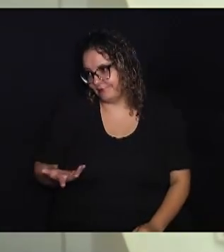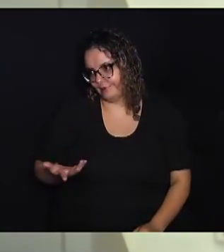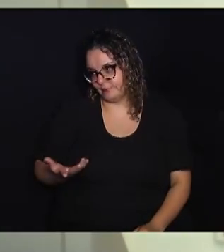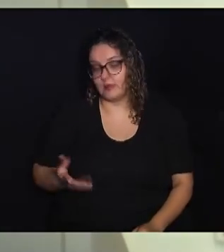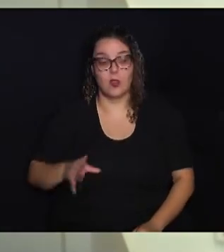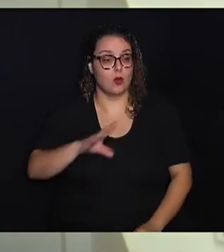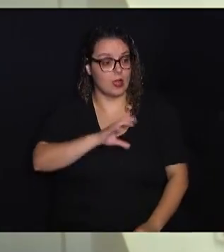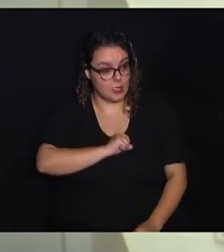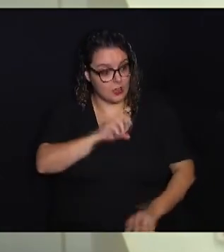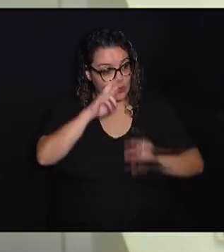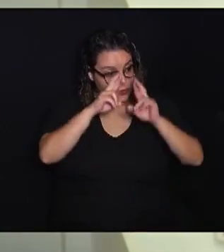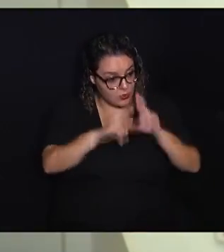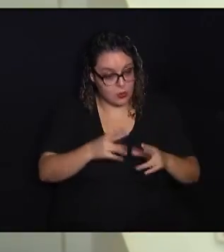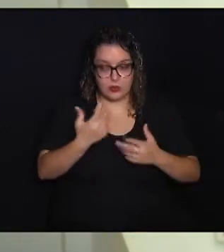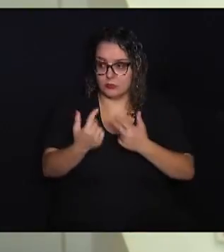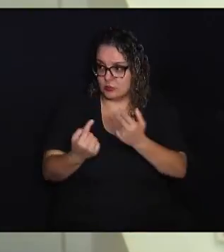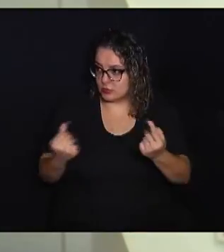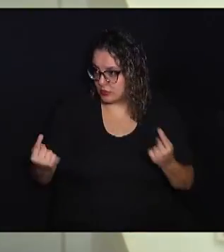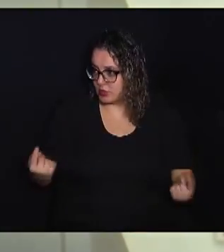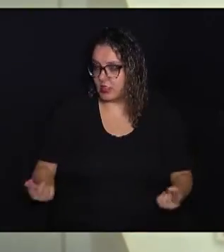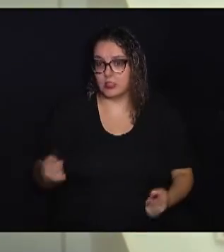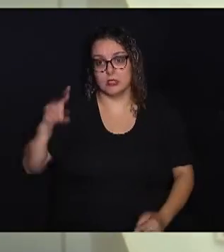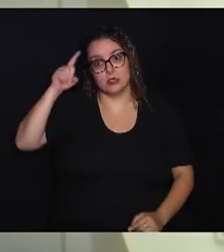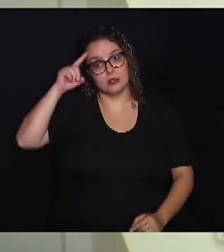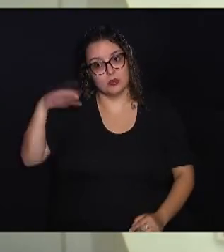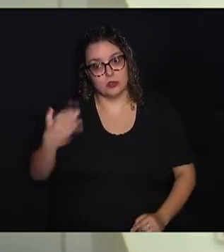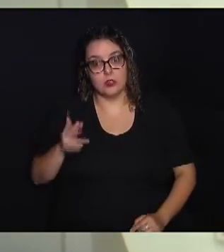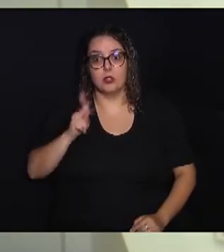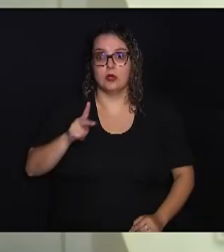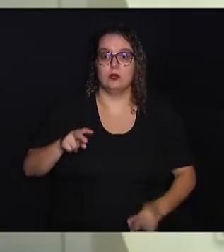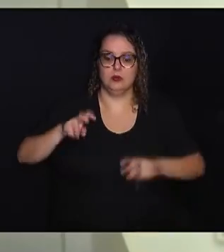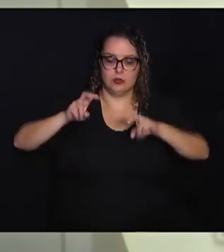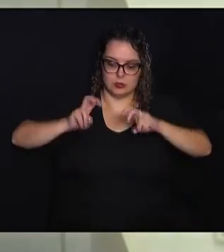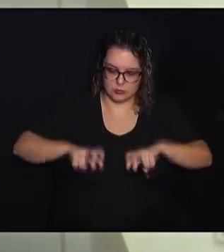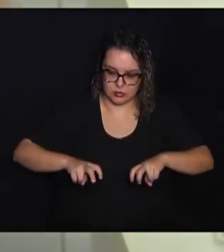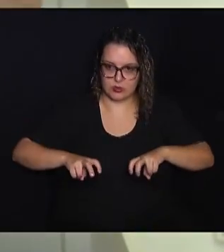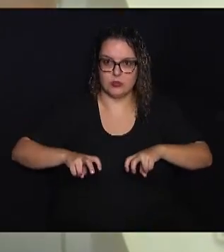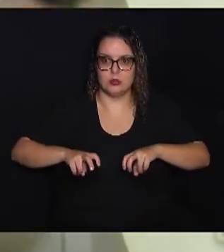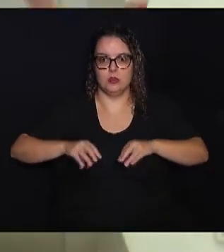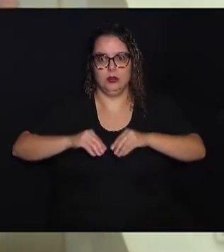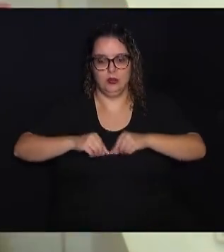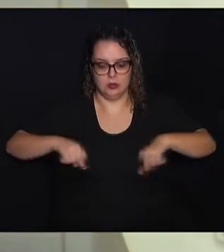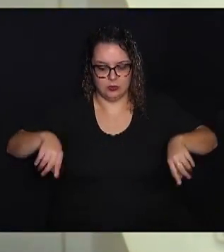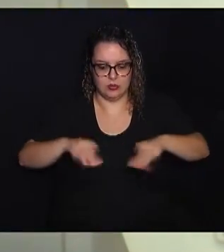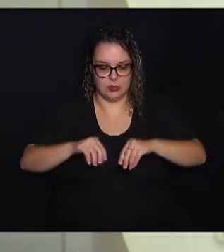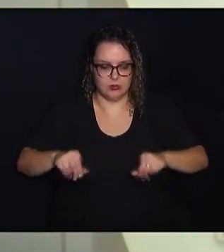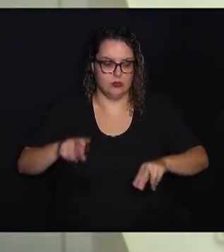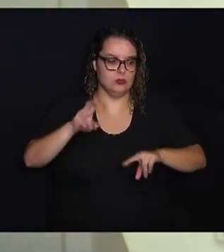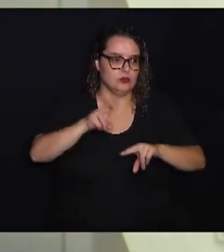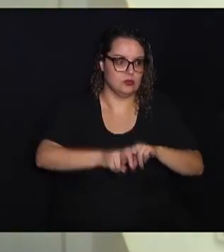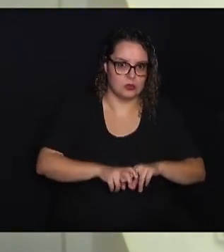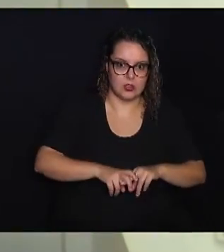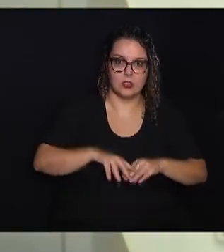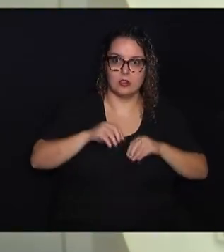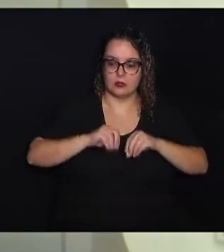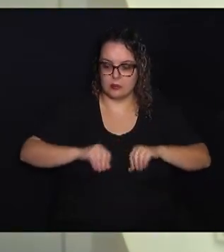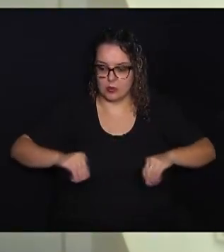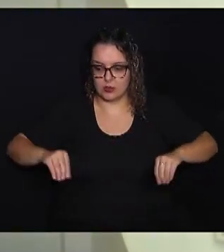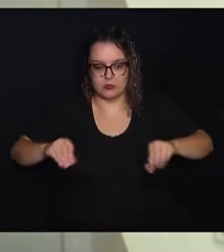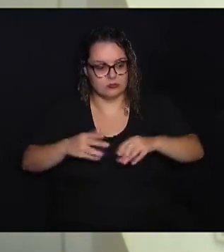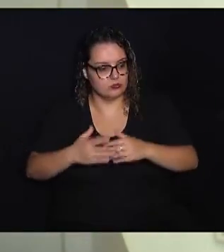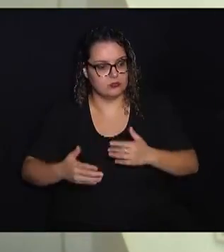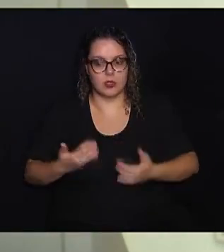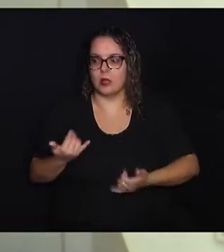é nessa rotina diária que o professor sentar num tanque de areia, no brinquedo e estar mediando